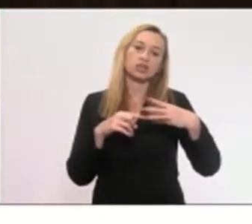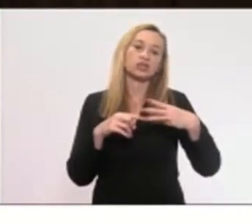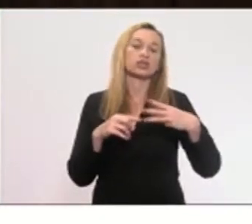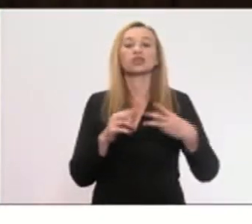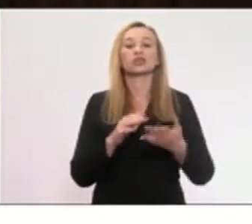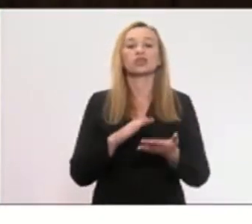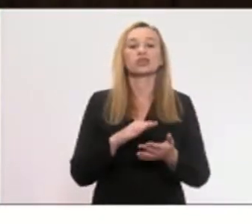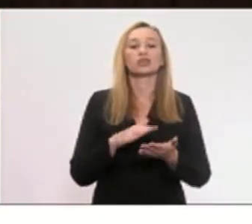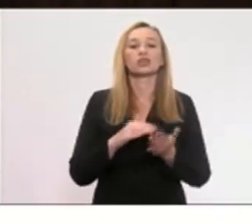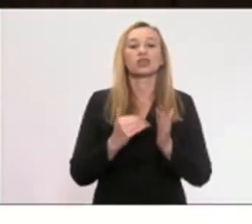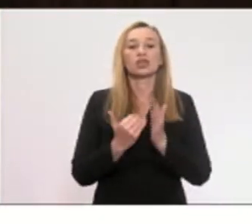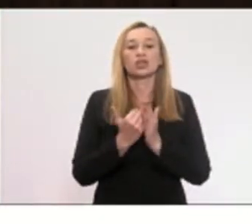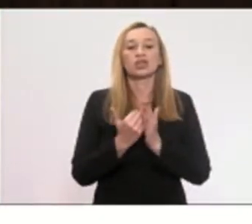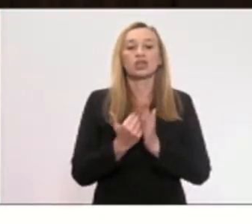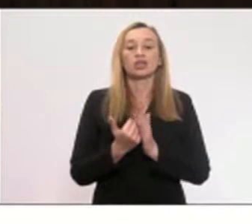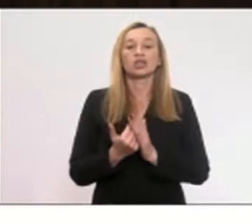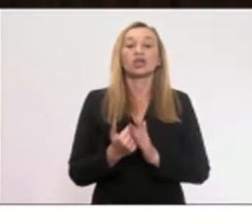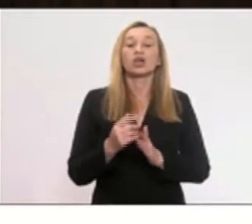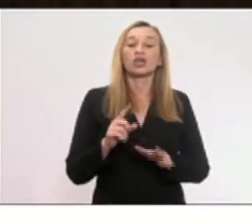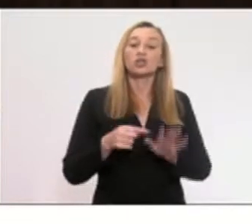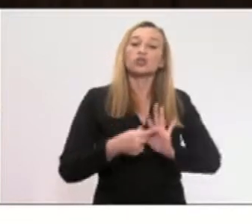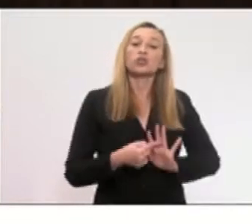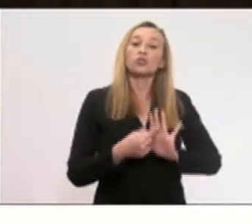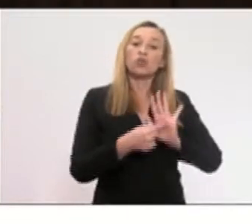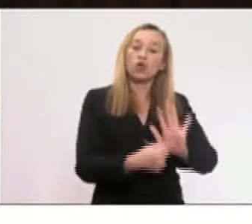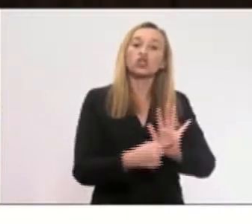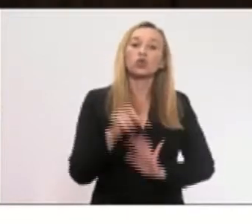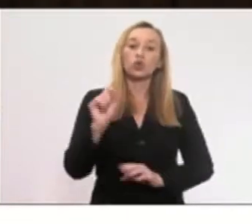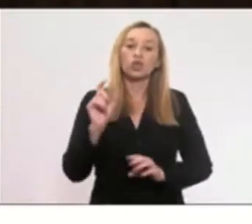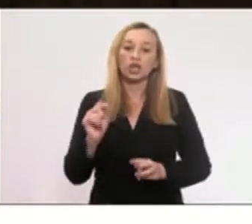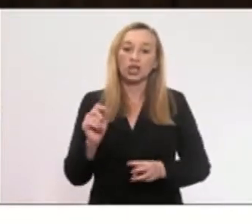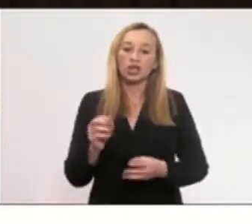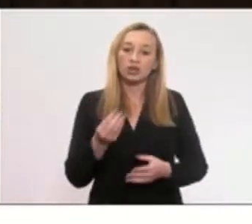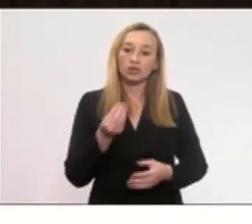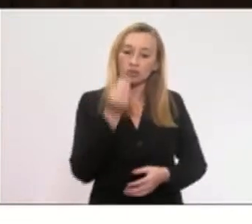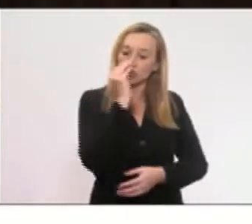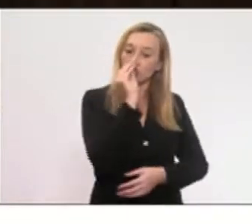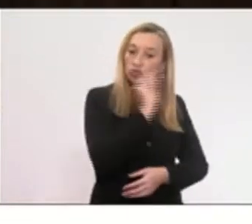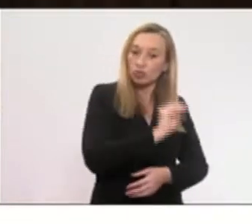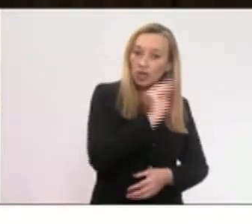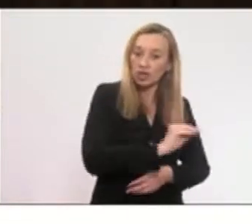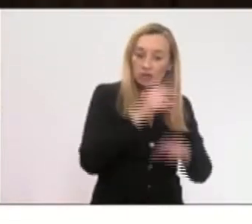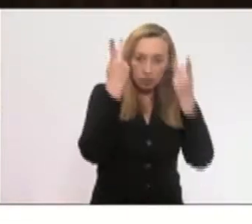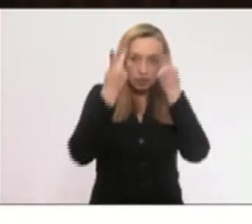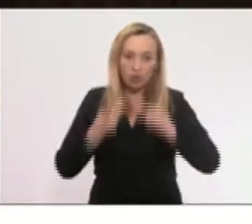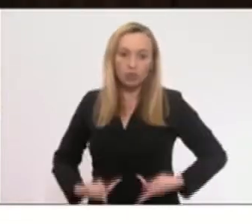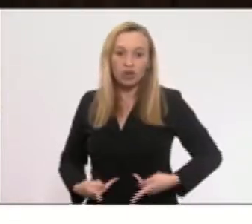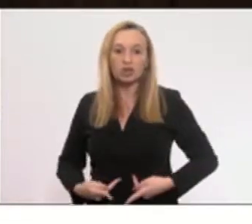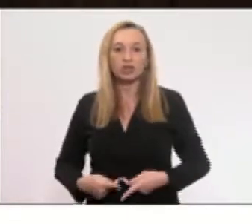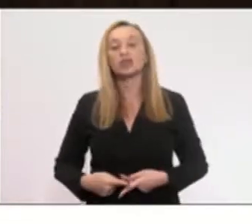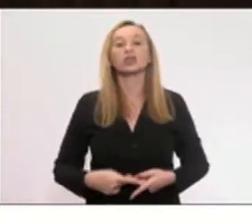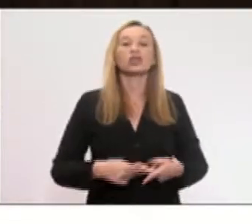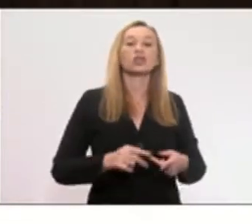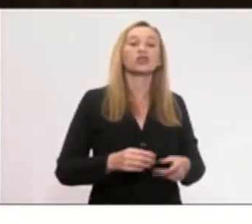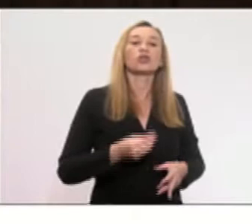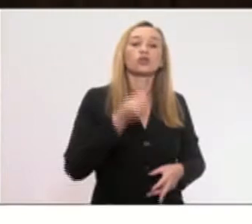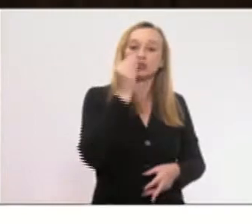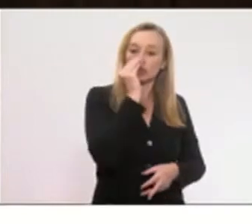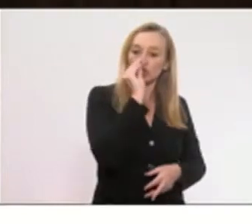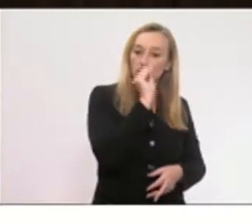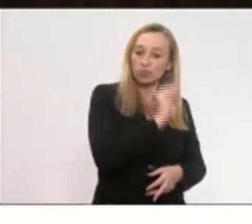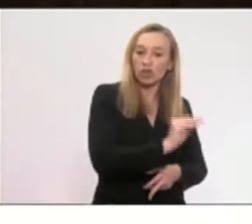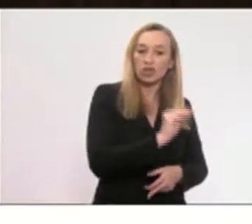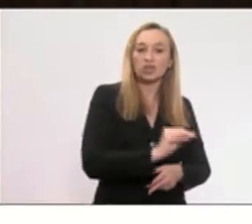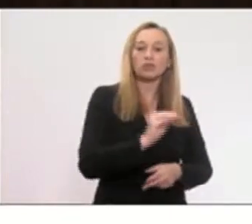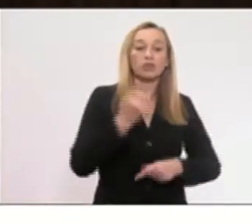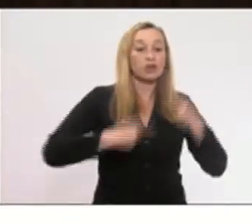isso demonstra o desprezo pela vida humana, o desprezo pela política de meio